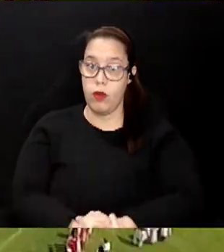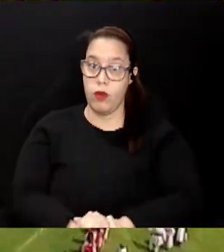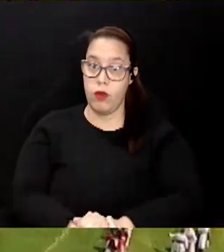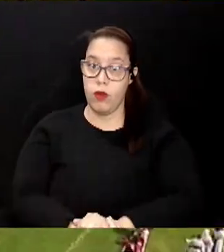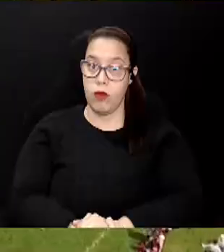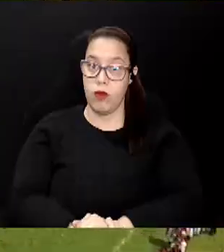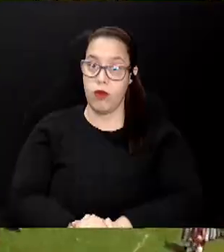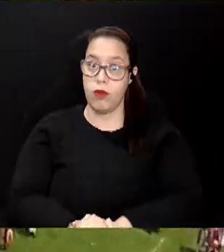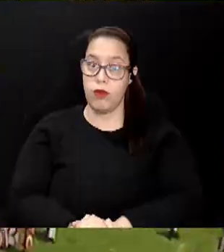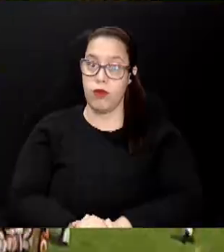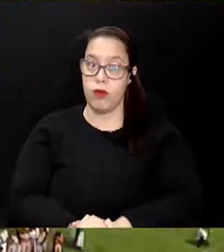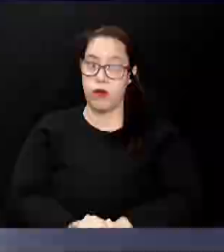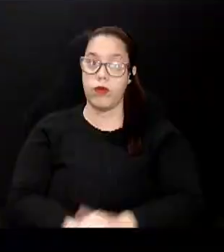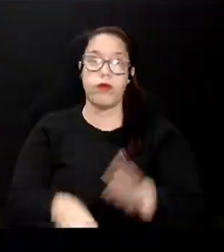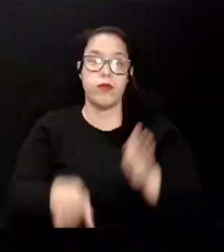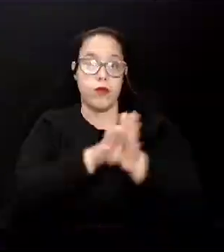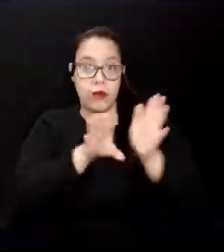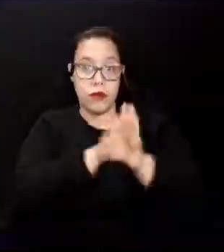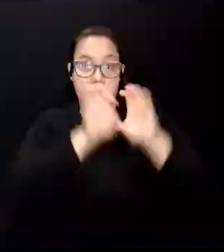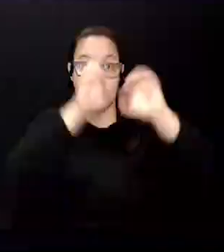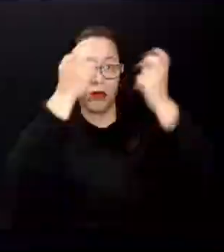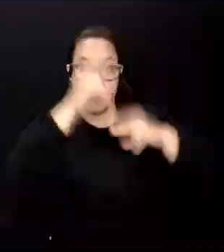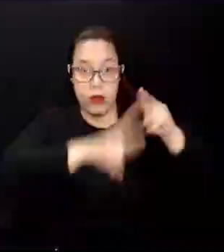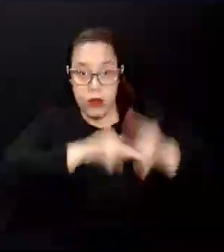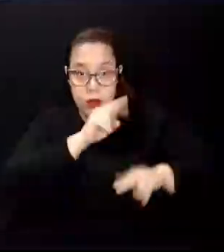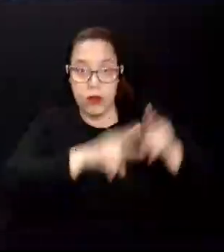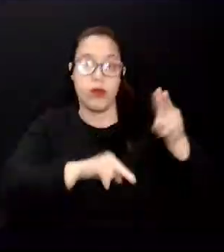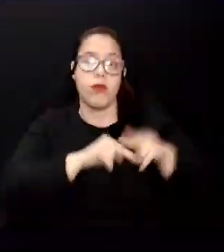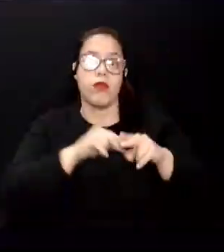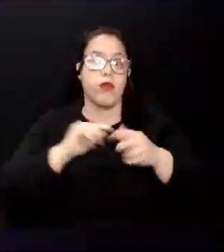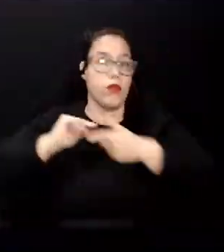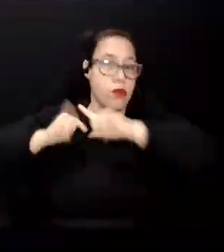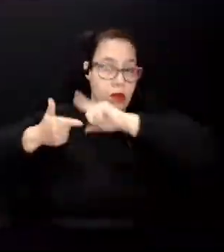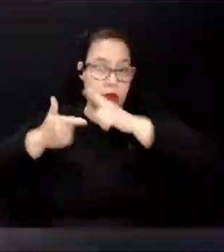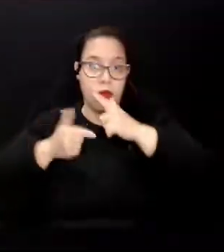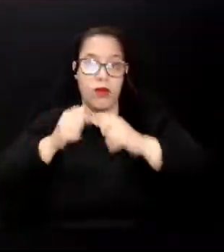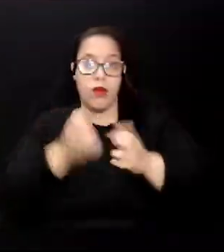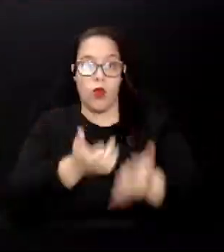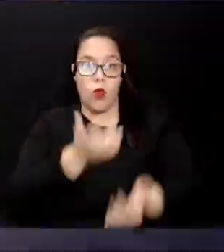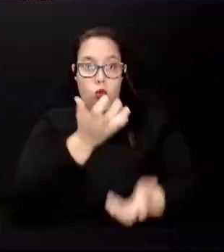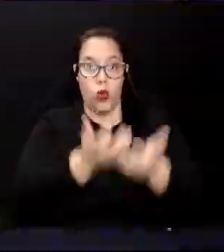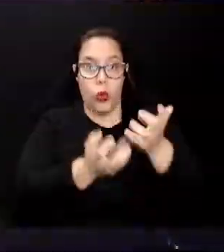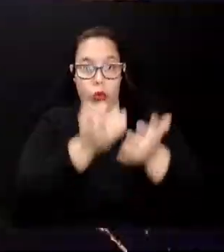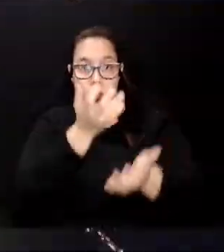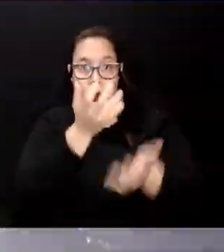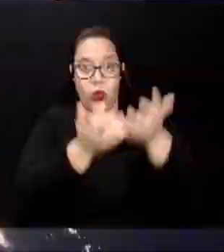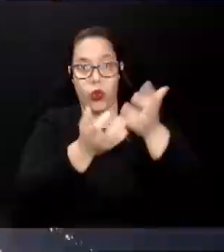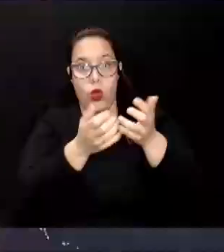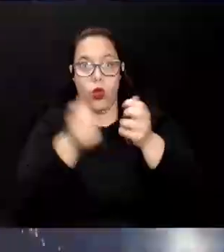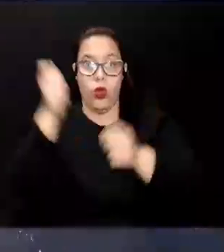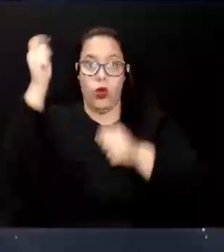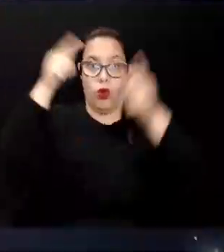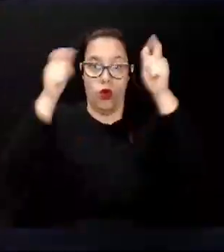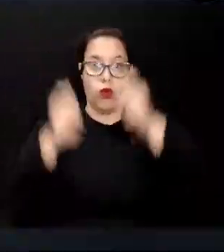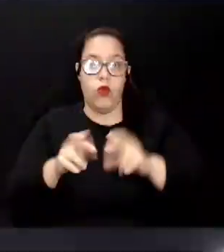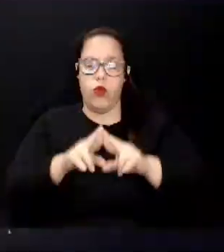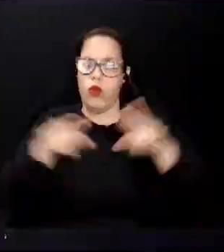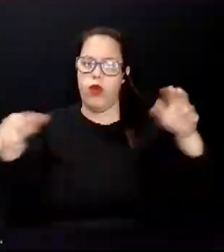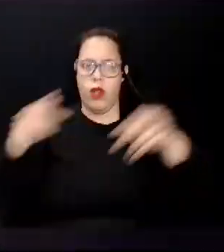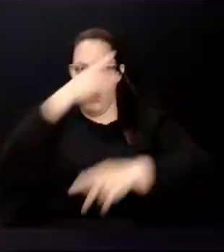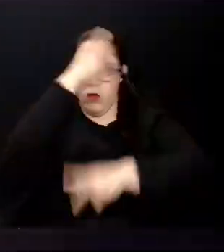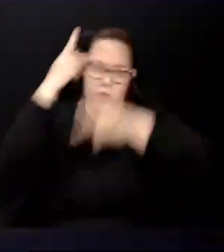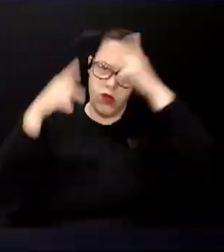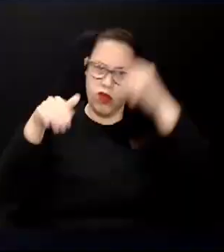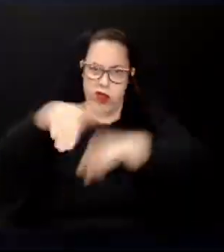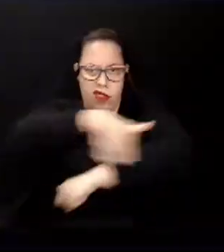Com a chegada das festas juninas, a tradição das fogueiras e dos fogos de artifício reúne milhares de pessoas em ruas,